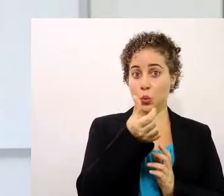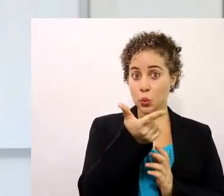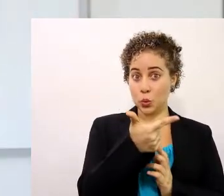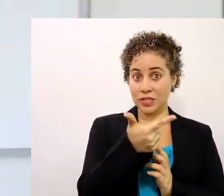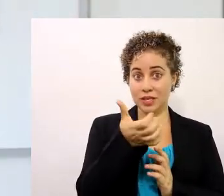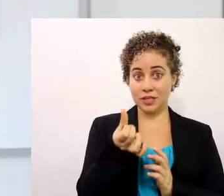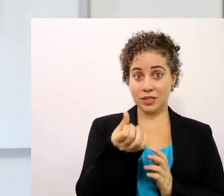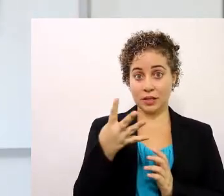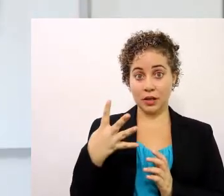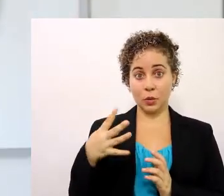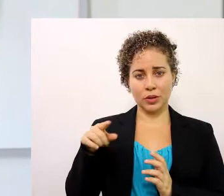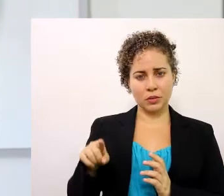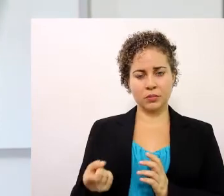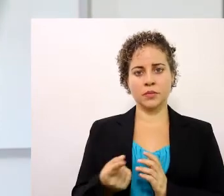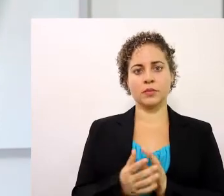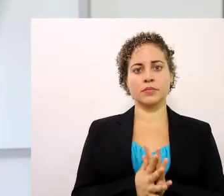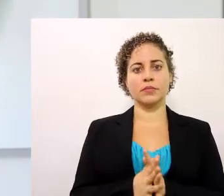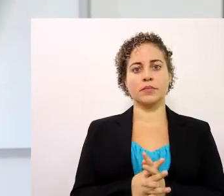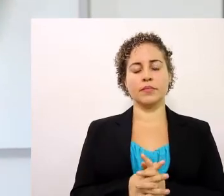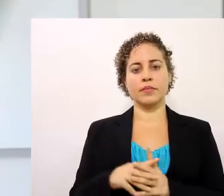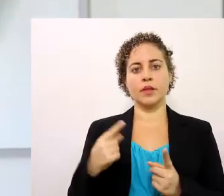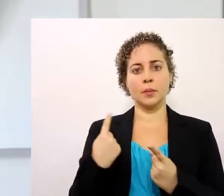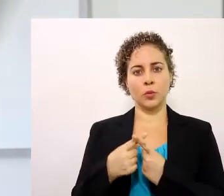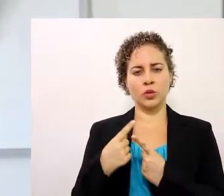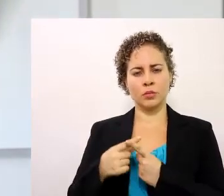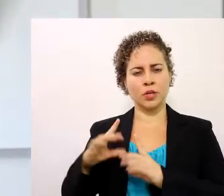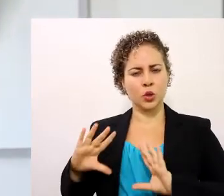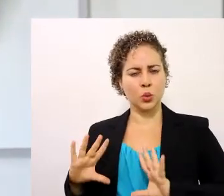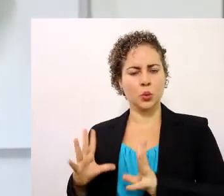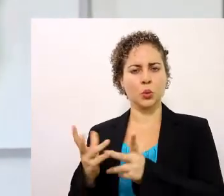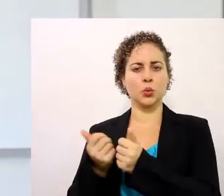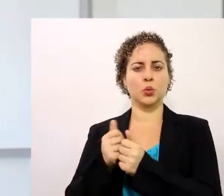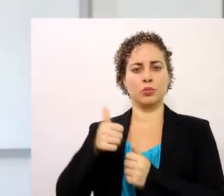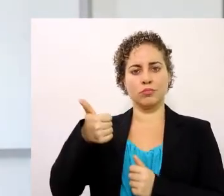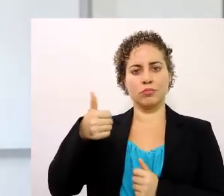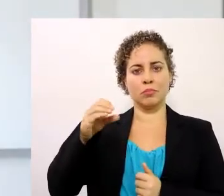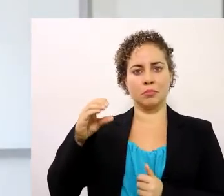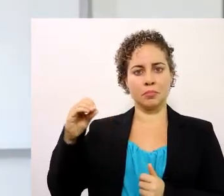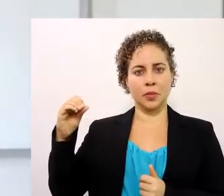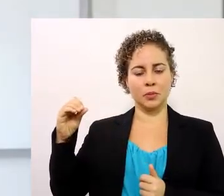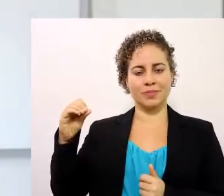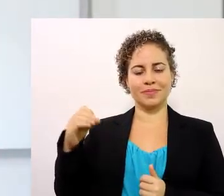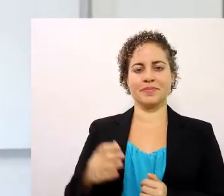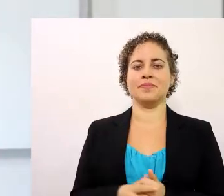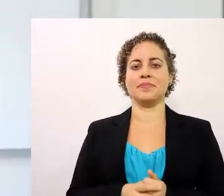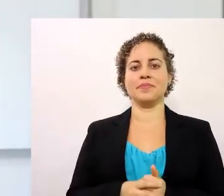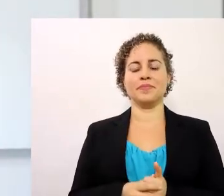264.000, que multiplica tudo 1.000.